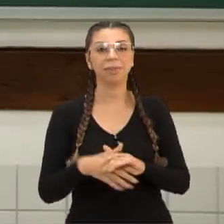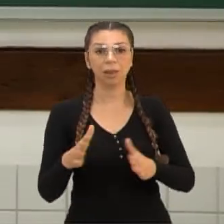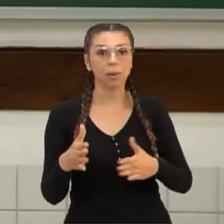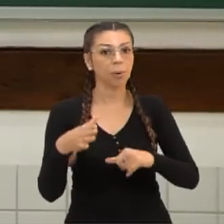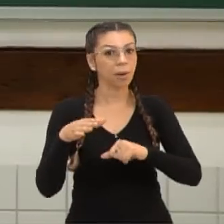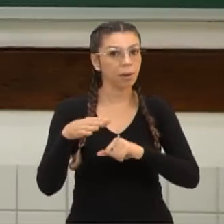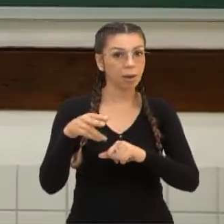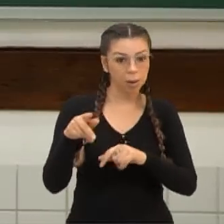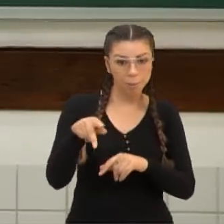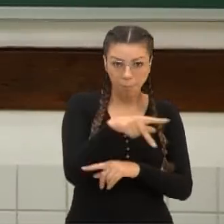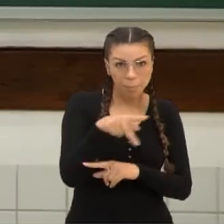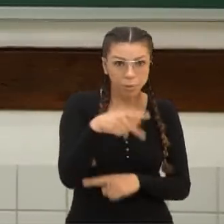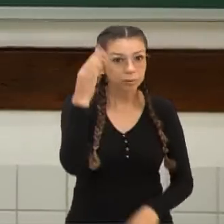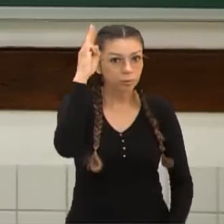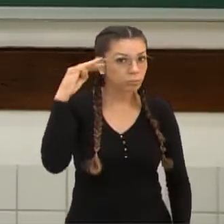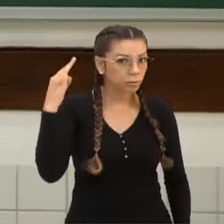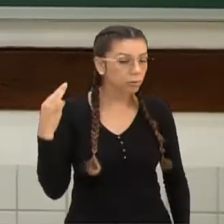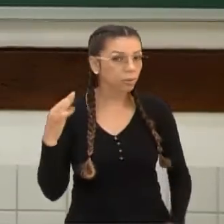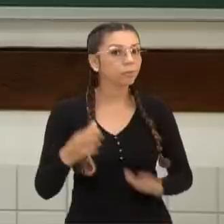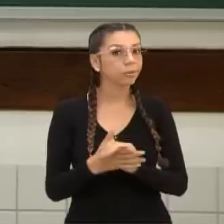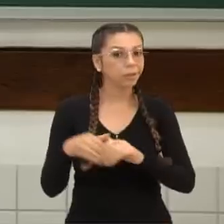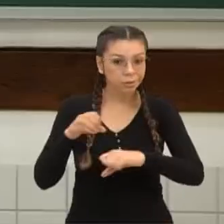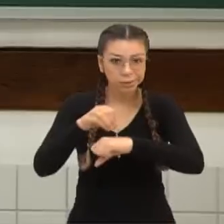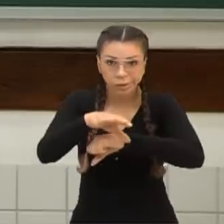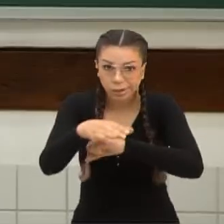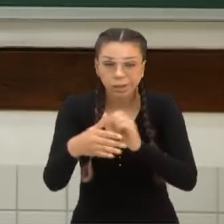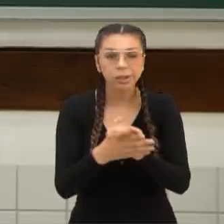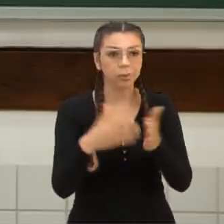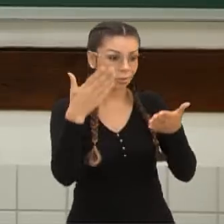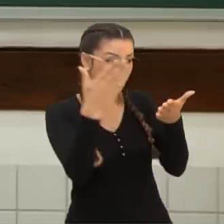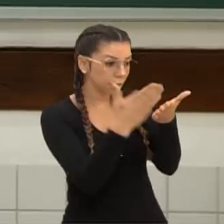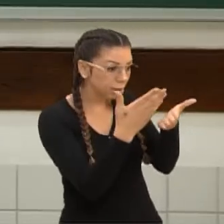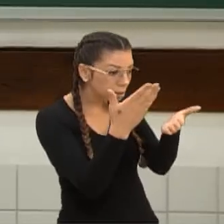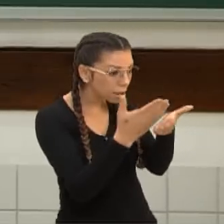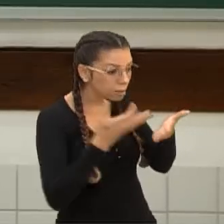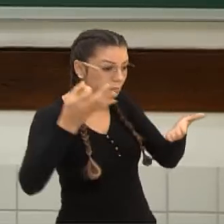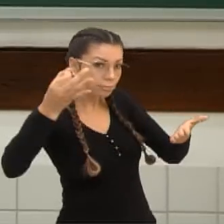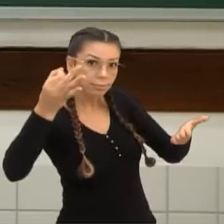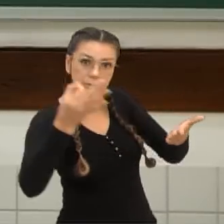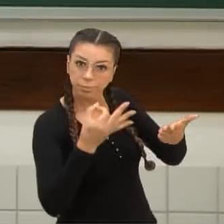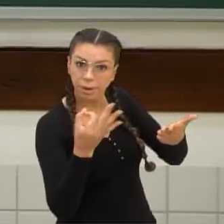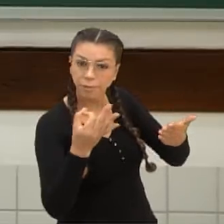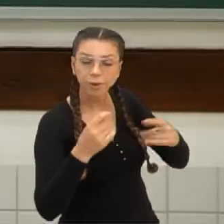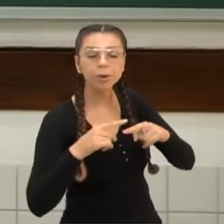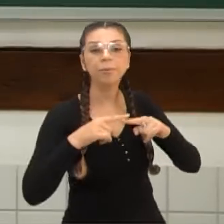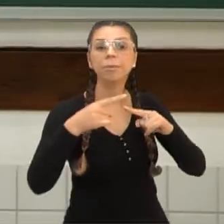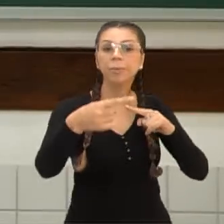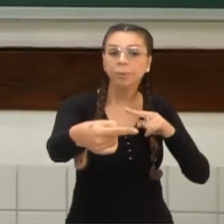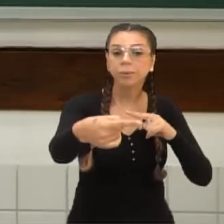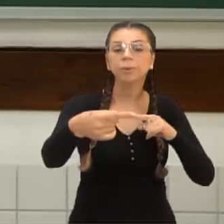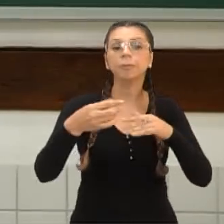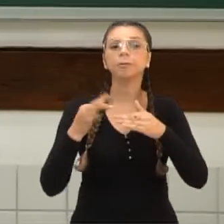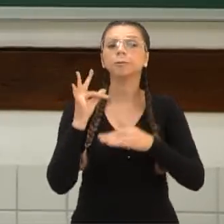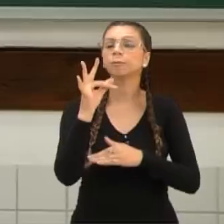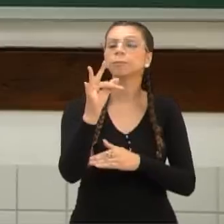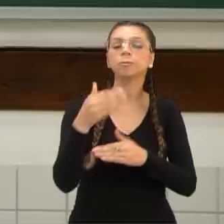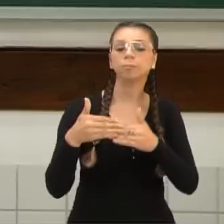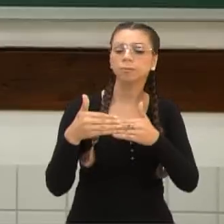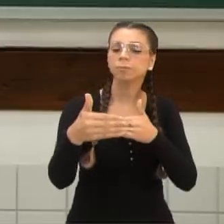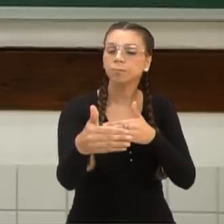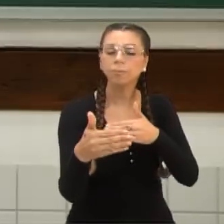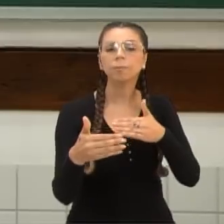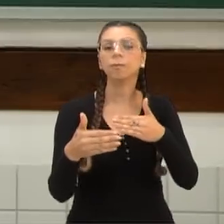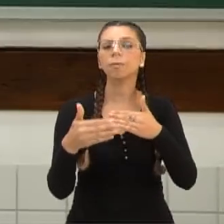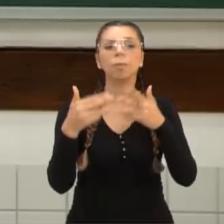bom? Deixe o caderno de vocês em dia, porque quando as coisas se normalizarem, né, vocês